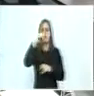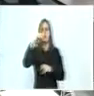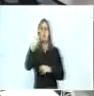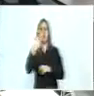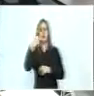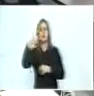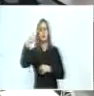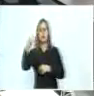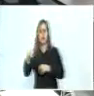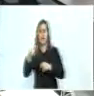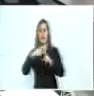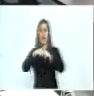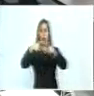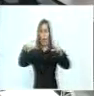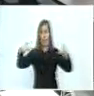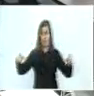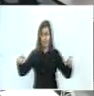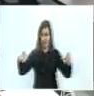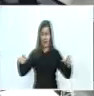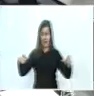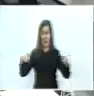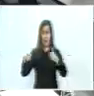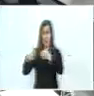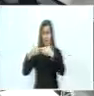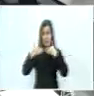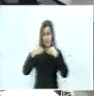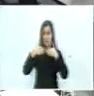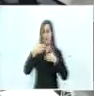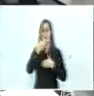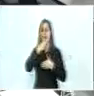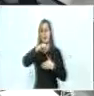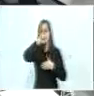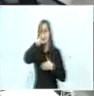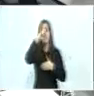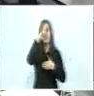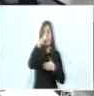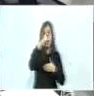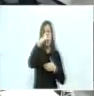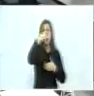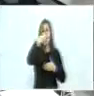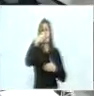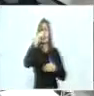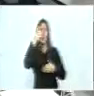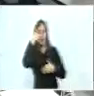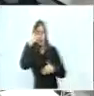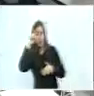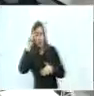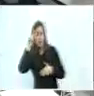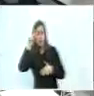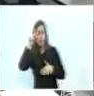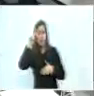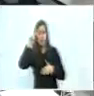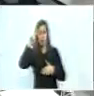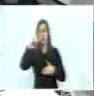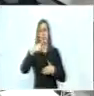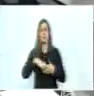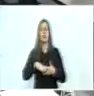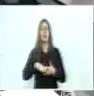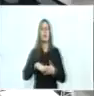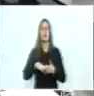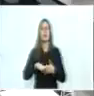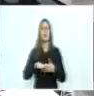que aumenta o tempo da licença paternidade de 5 para 30 dias dos servidores públicos